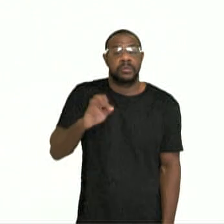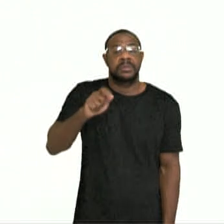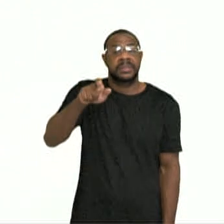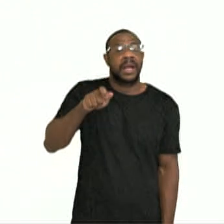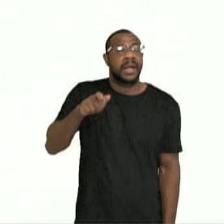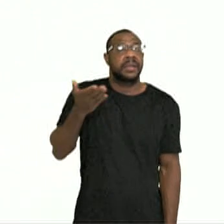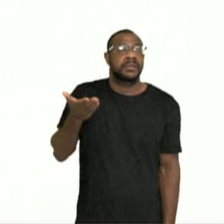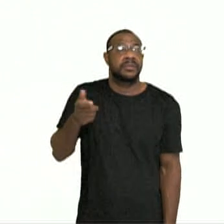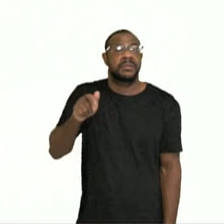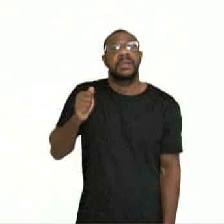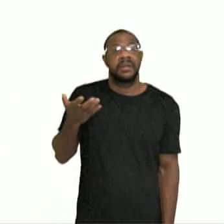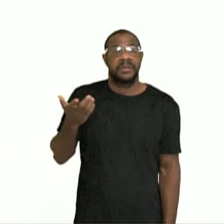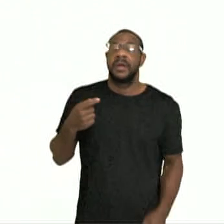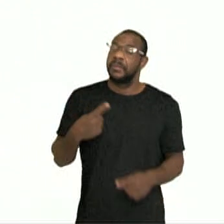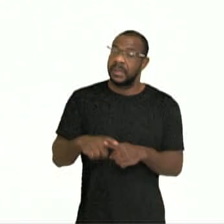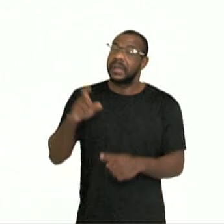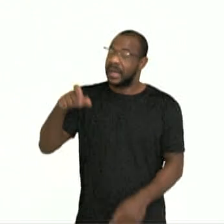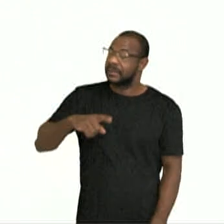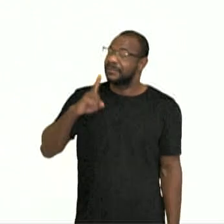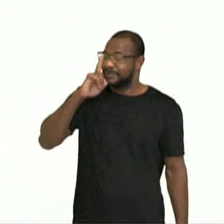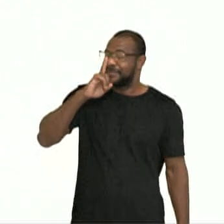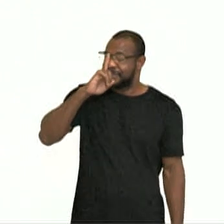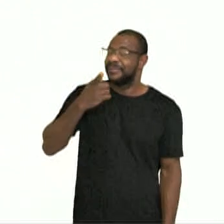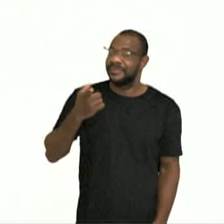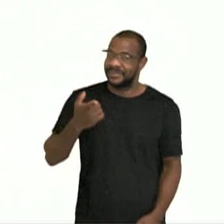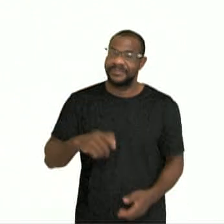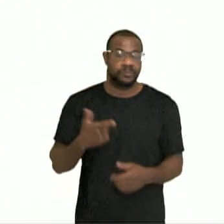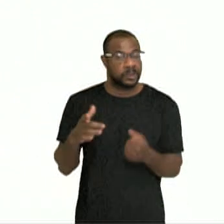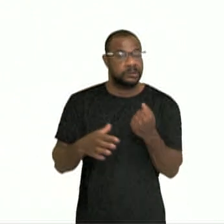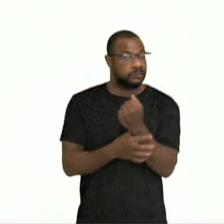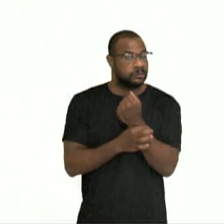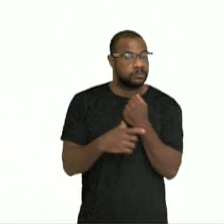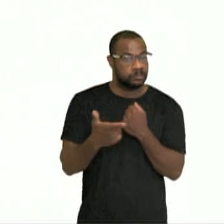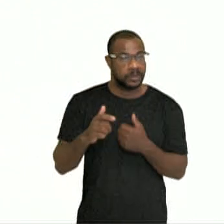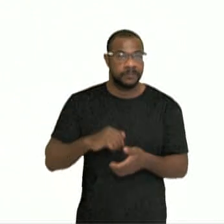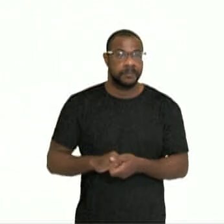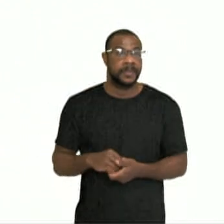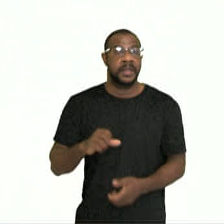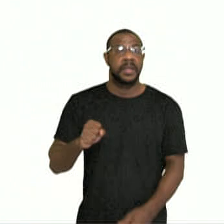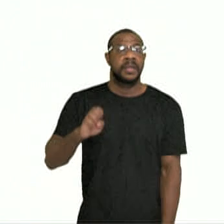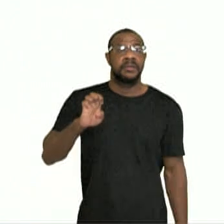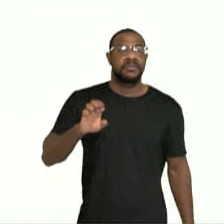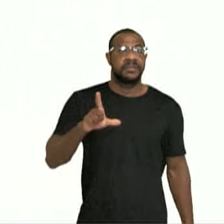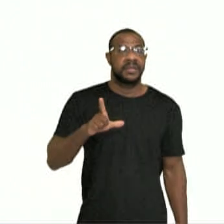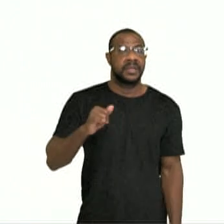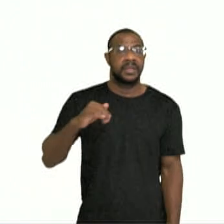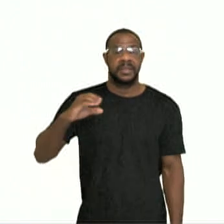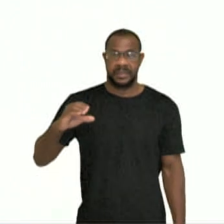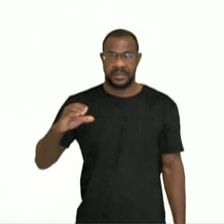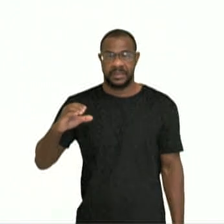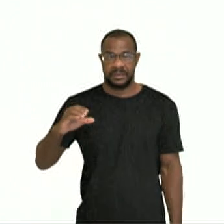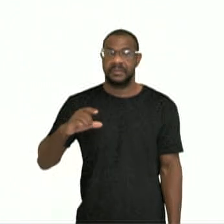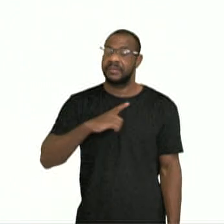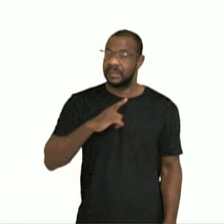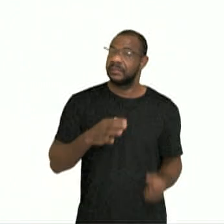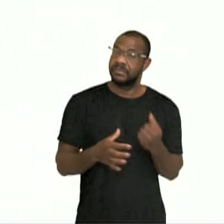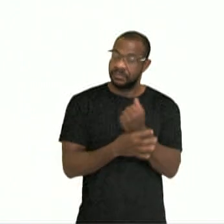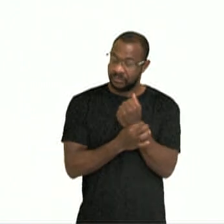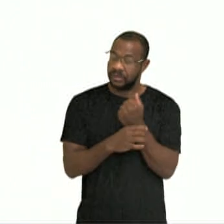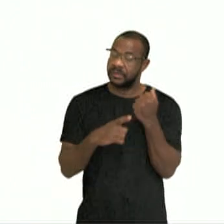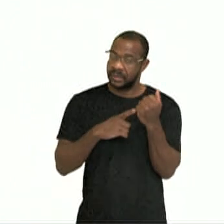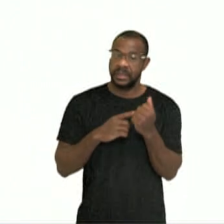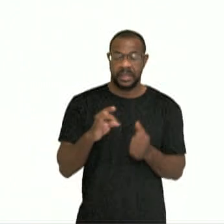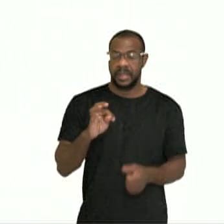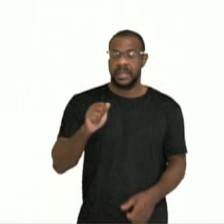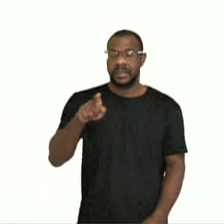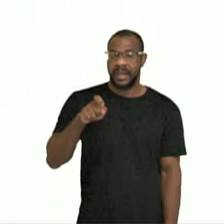é alto risco, né? Porque não tem uma garantia. No caso da Selic, quem garante é exatamente o nosso governo. E essa taxa